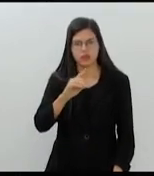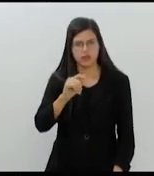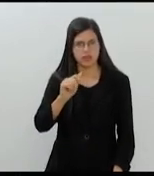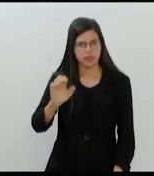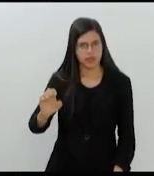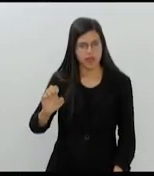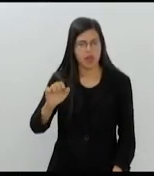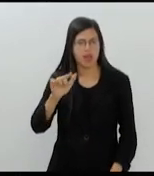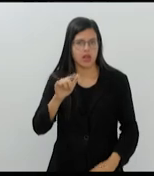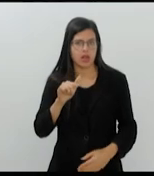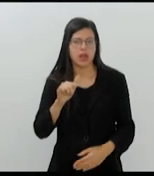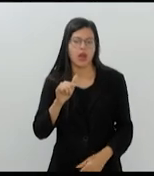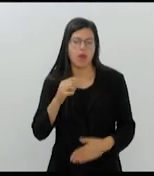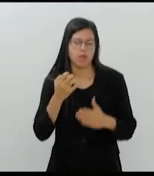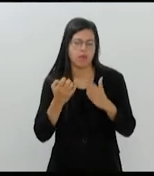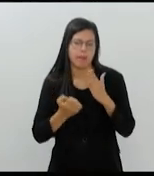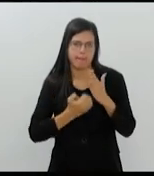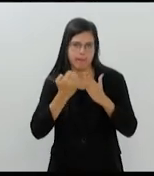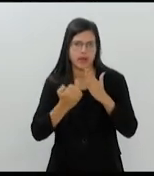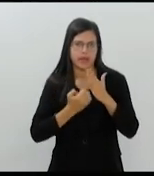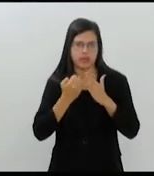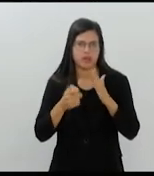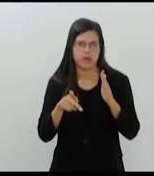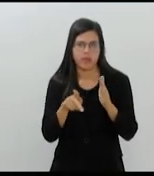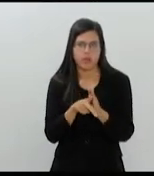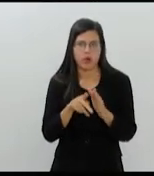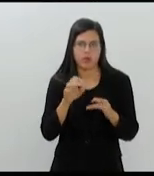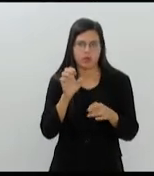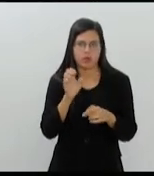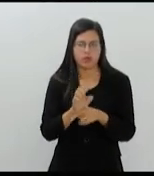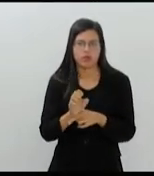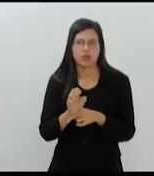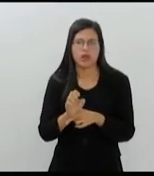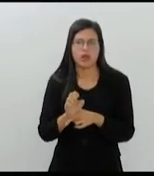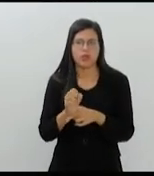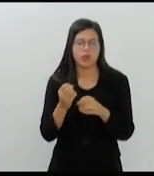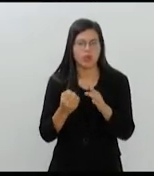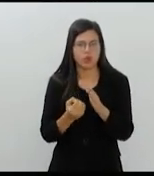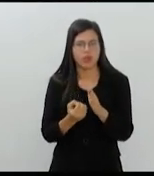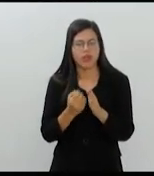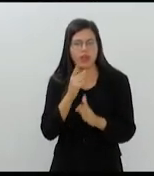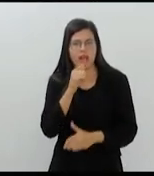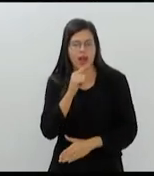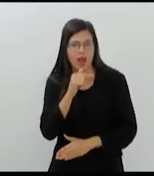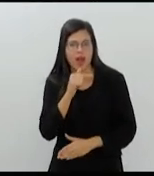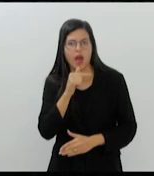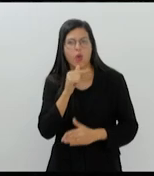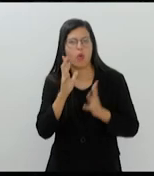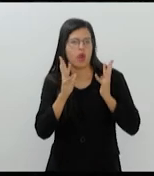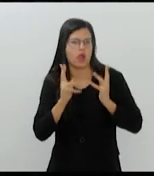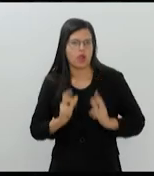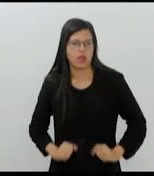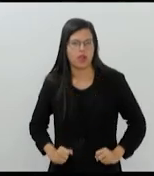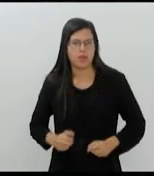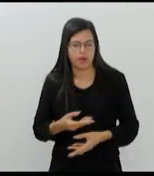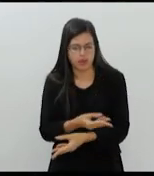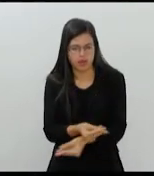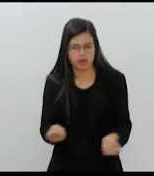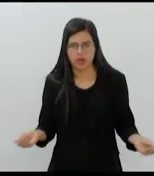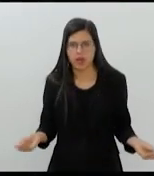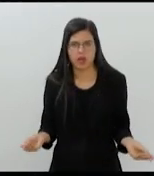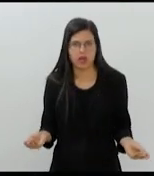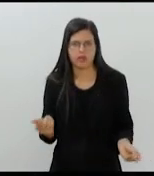estatal que vende a água, produz a água, trata e vende para as distribuidoras. Não tem